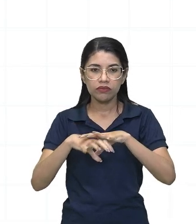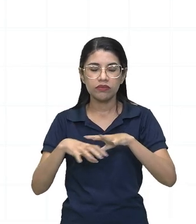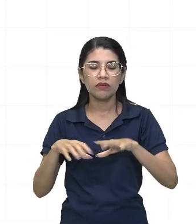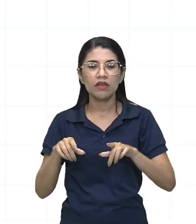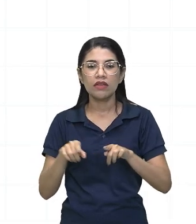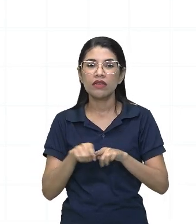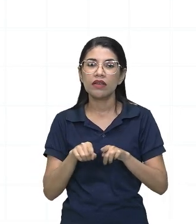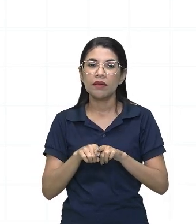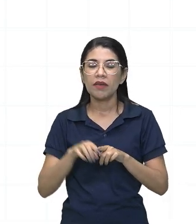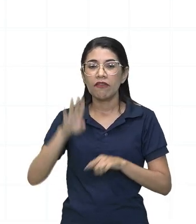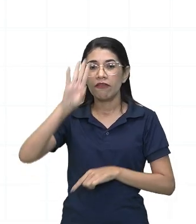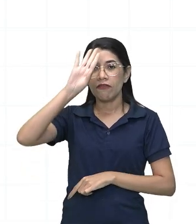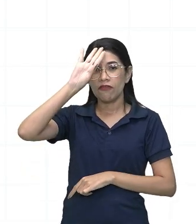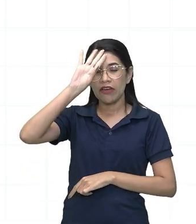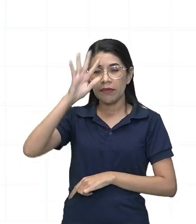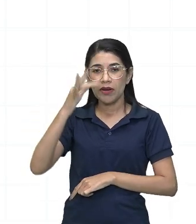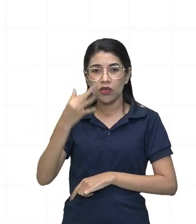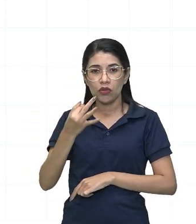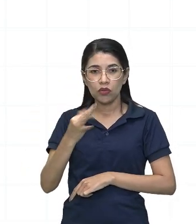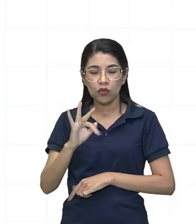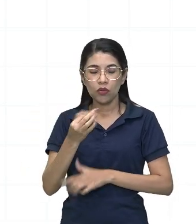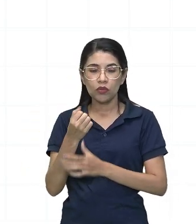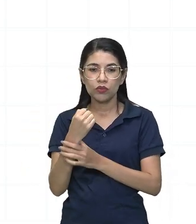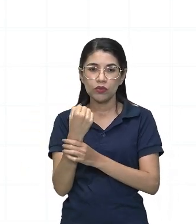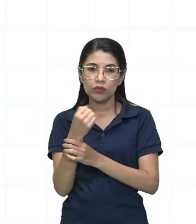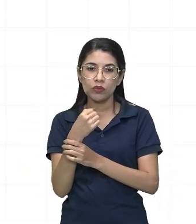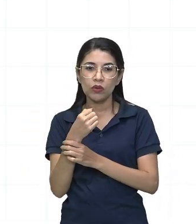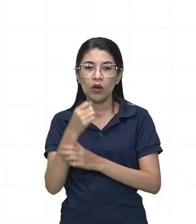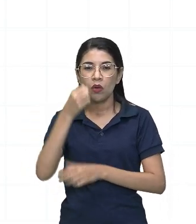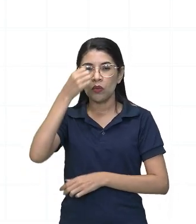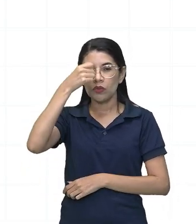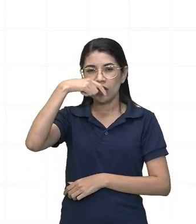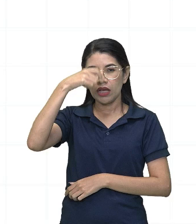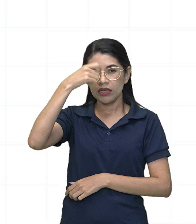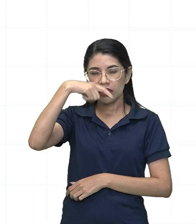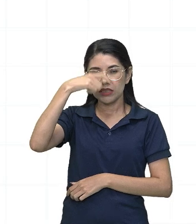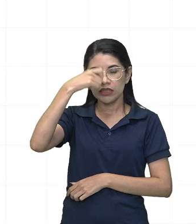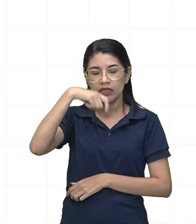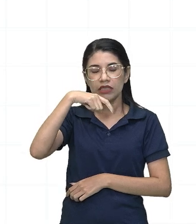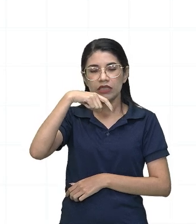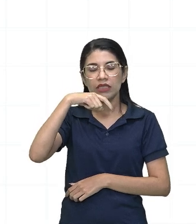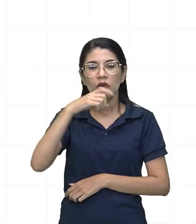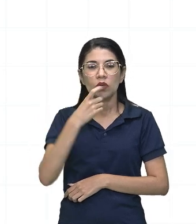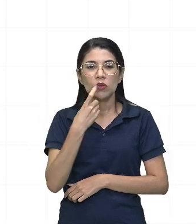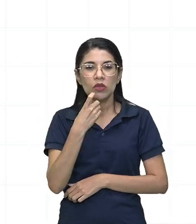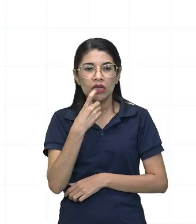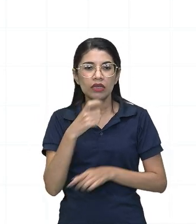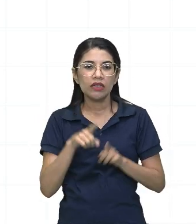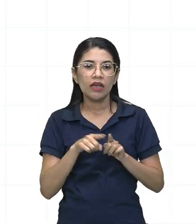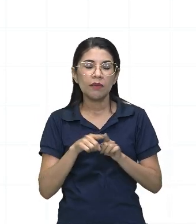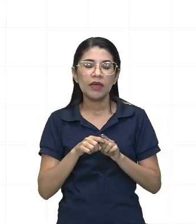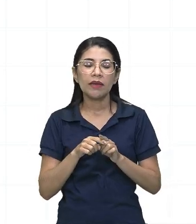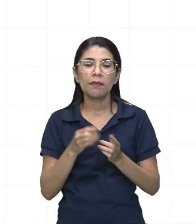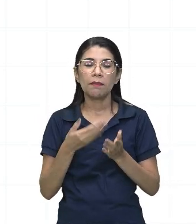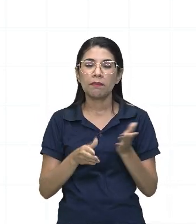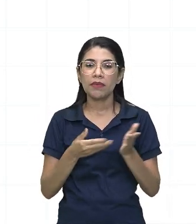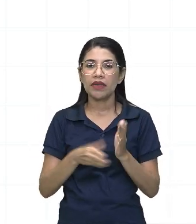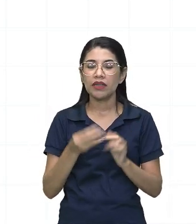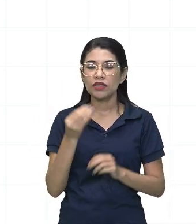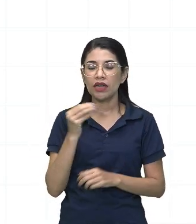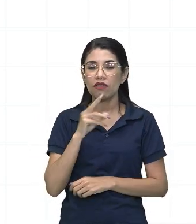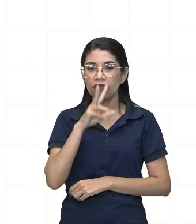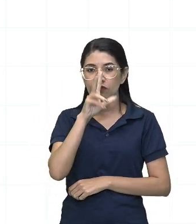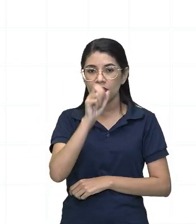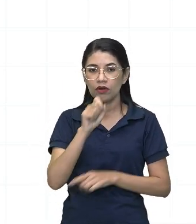febre, dor nas juntas, sangramentos nasais recorrentes, diminuição da força muscular e